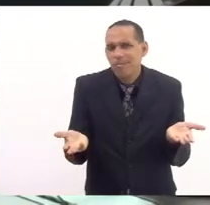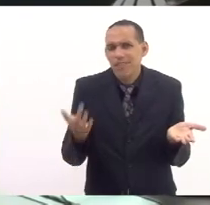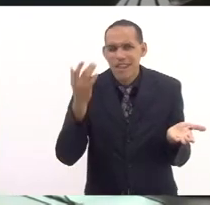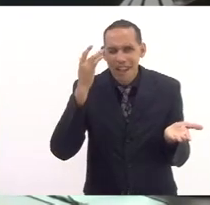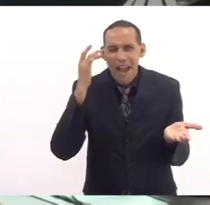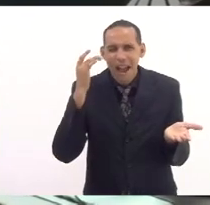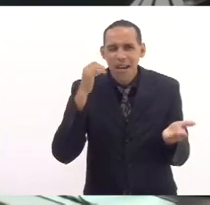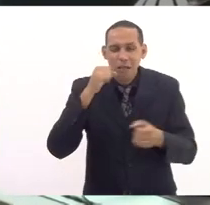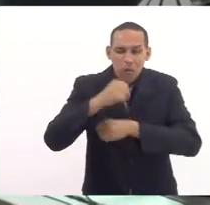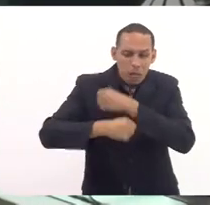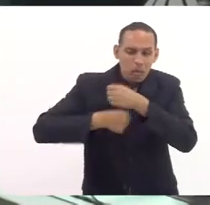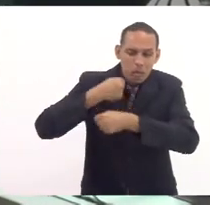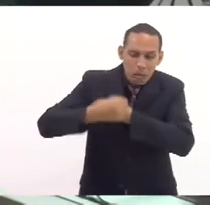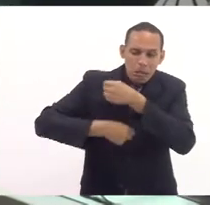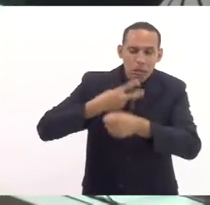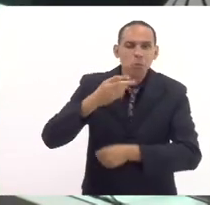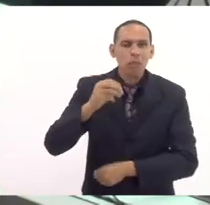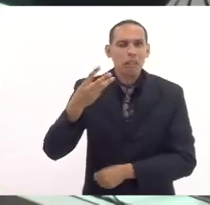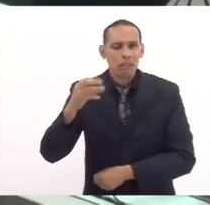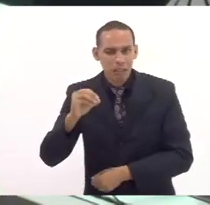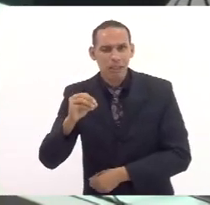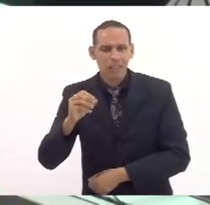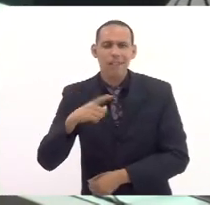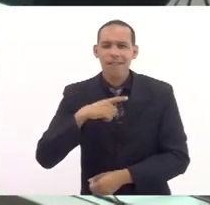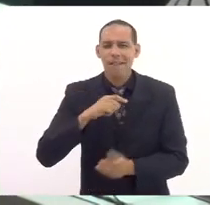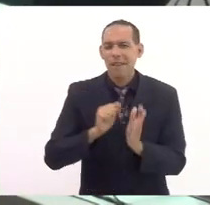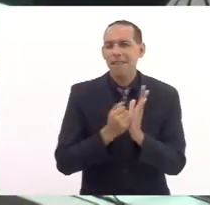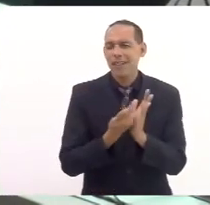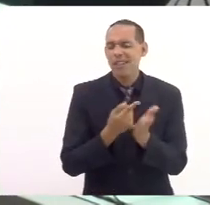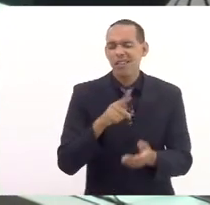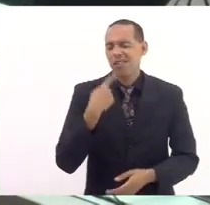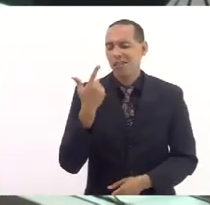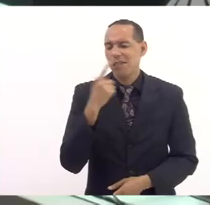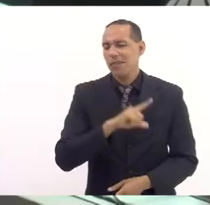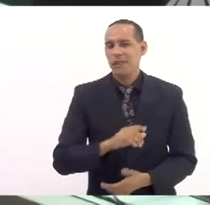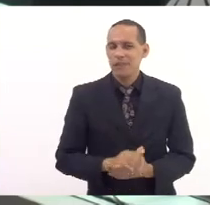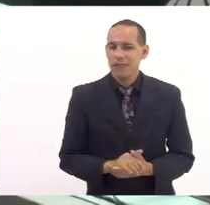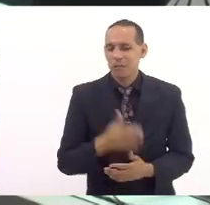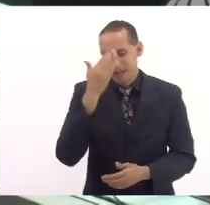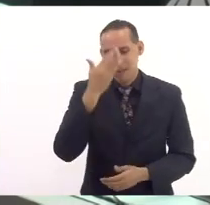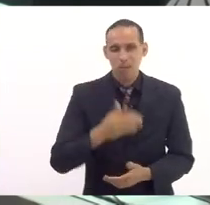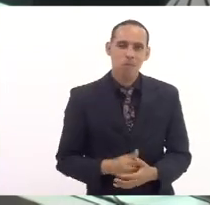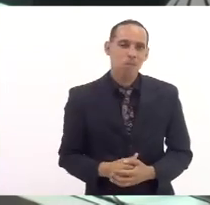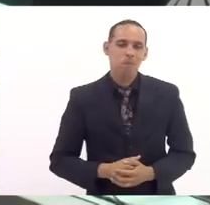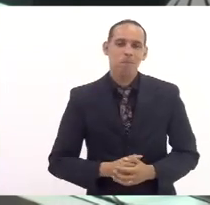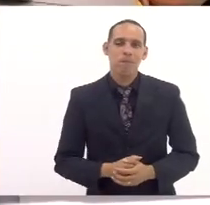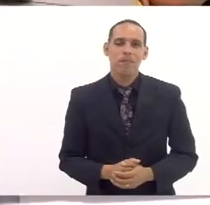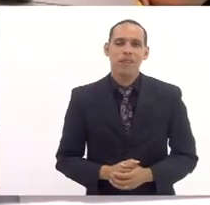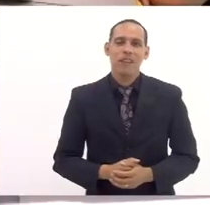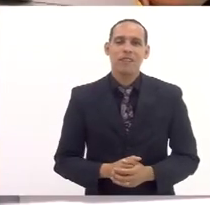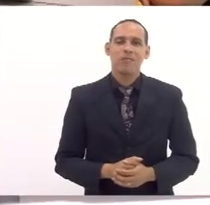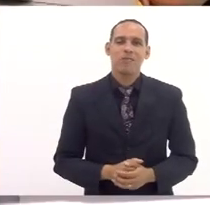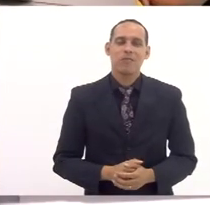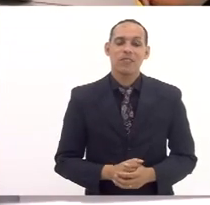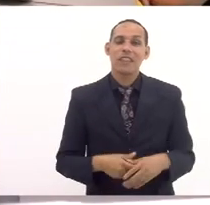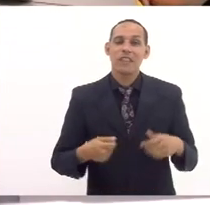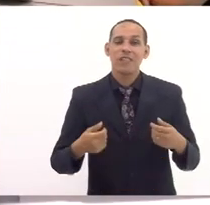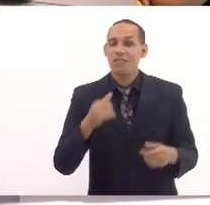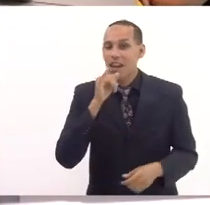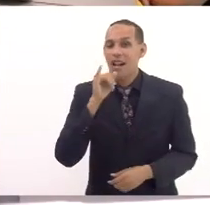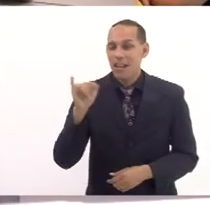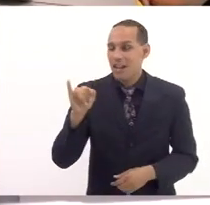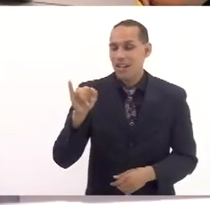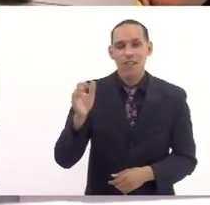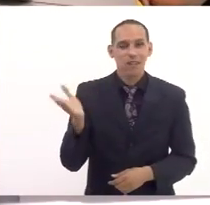para 2030, uma agenda aí para coisa, a gente vai ter isso. Muito obrigado. Bem, eu vou solicitar que o Murilo